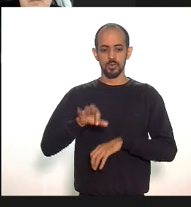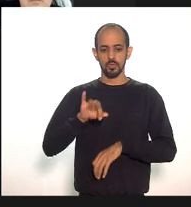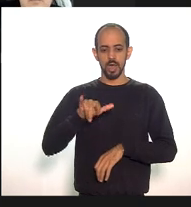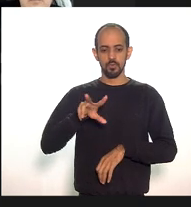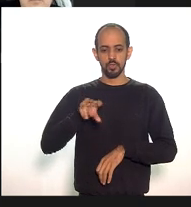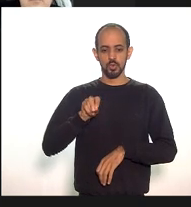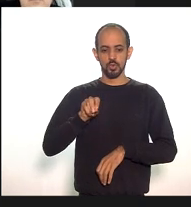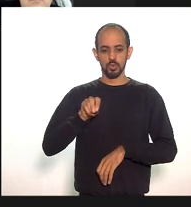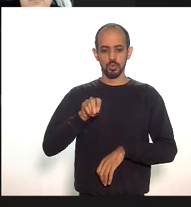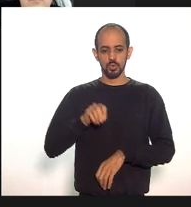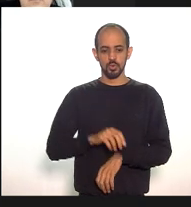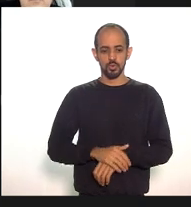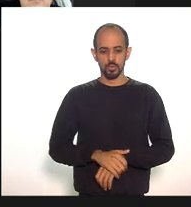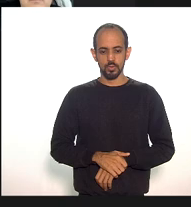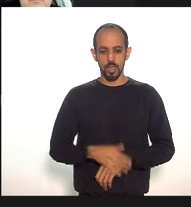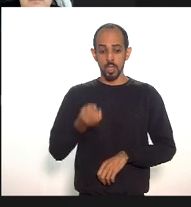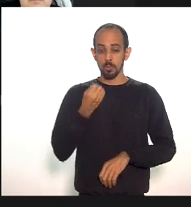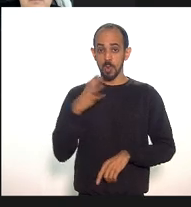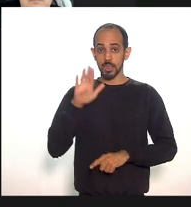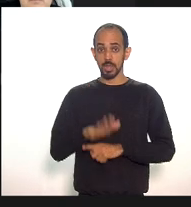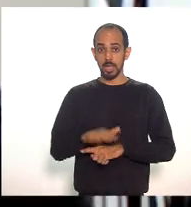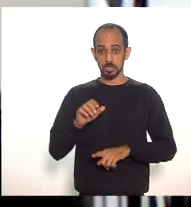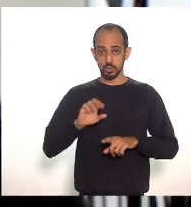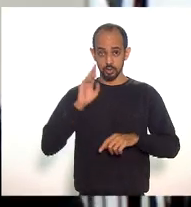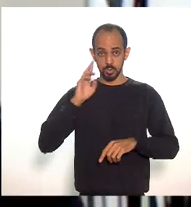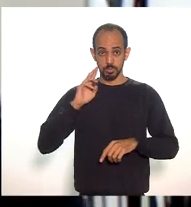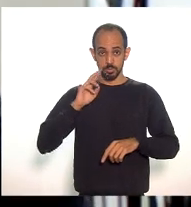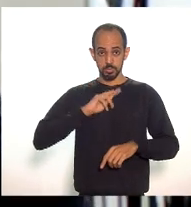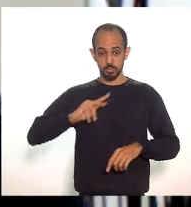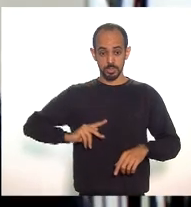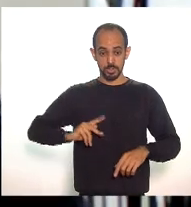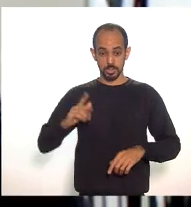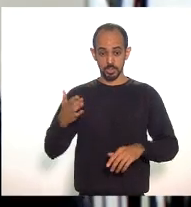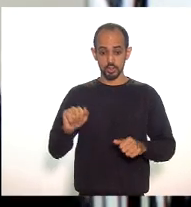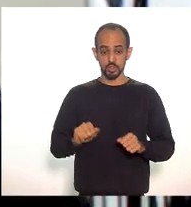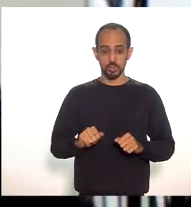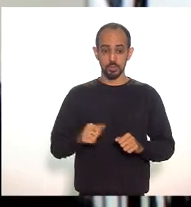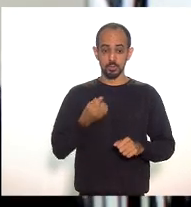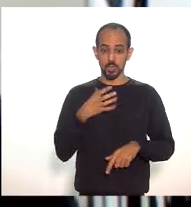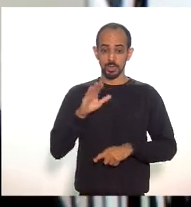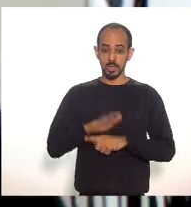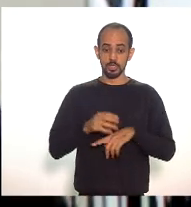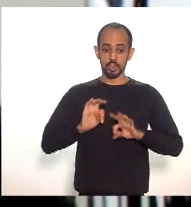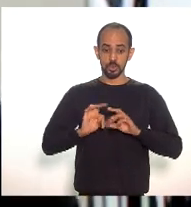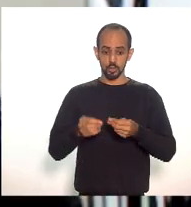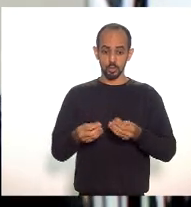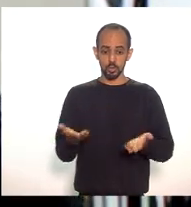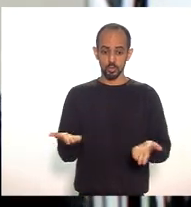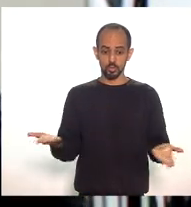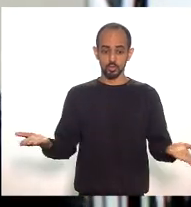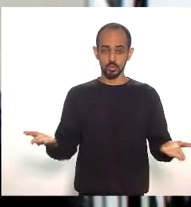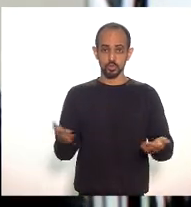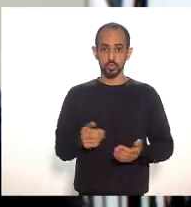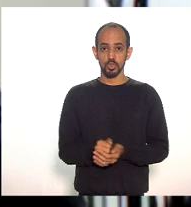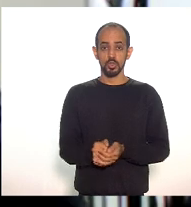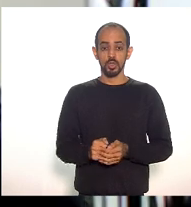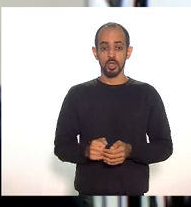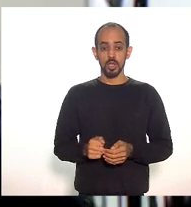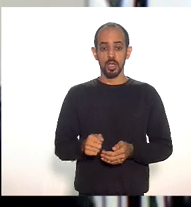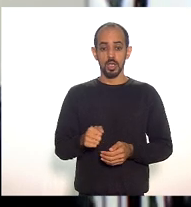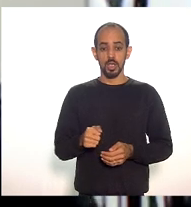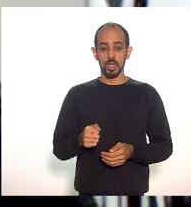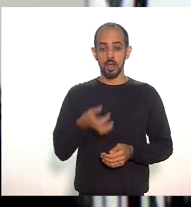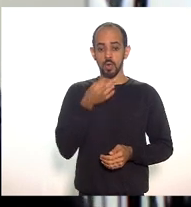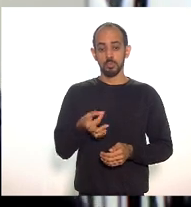Oi boa tarde Presidente Boa tarde a todos todos parecendo a comissão de educação